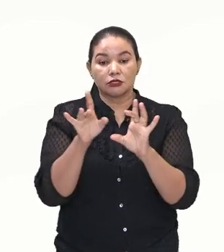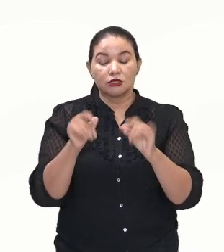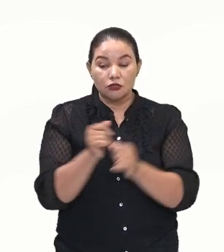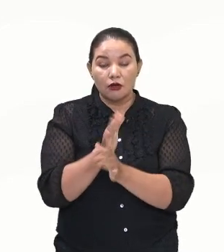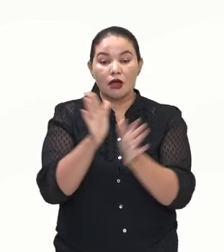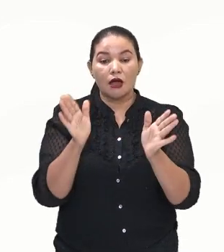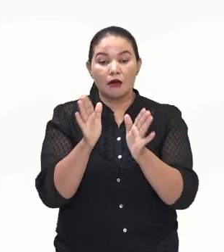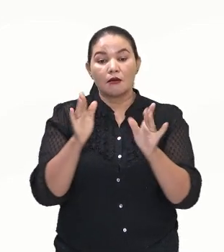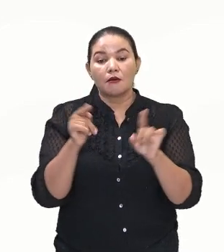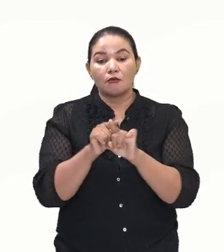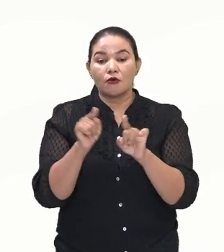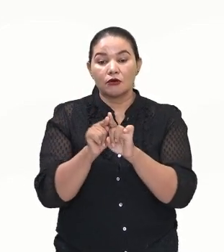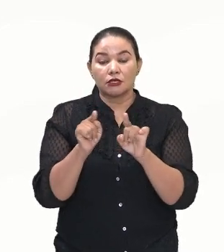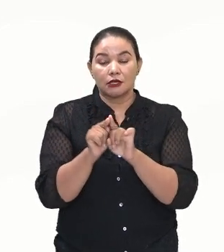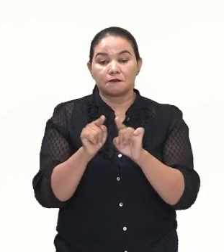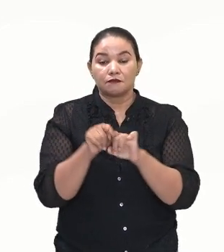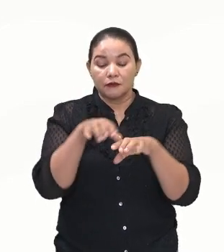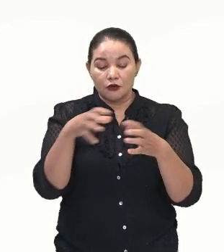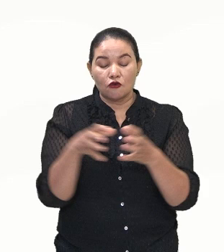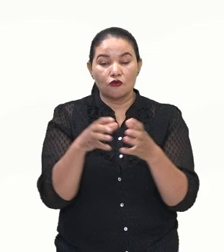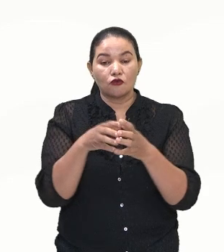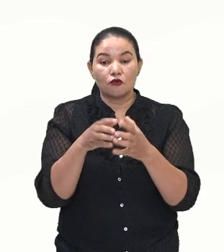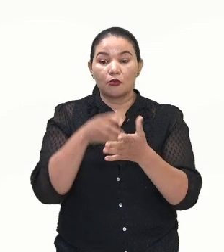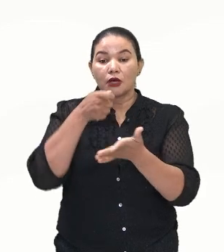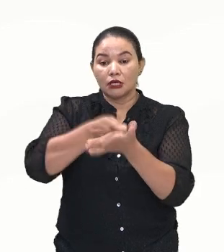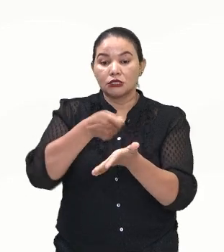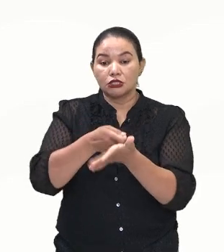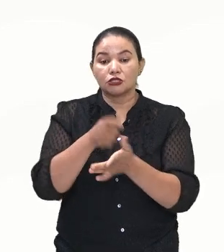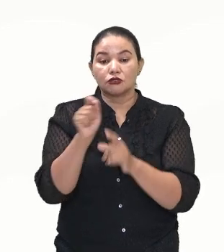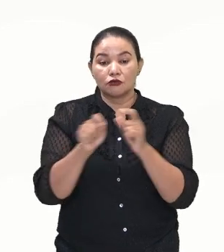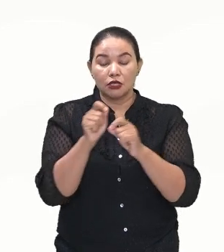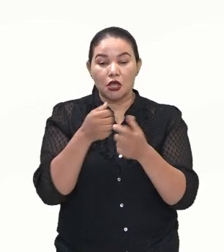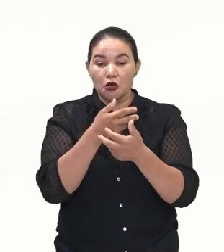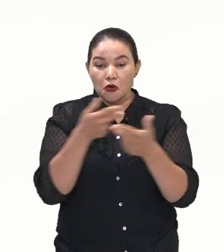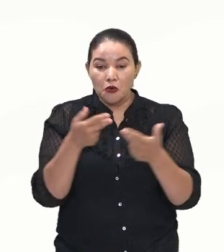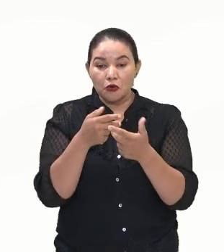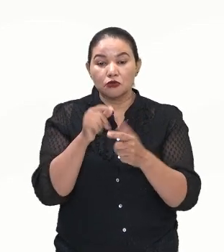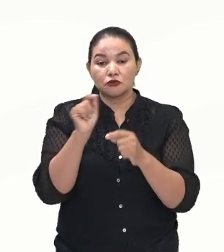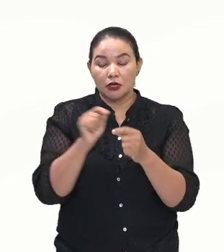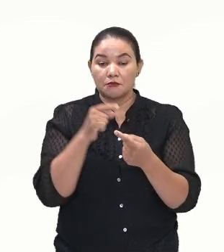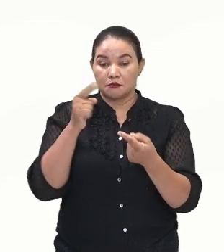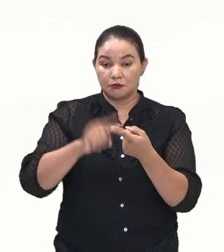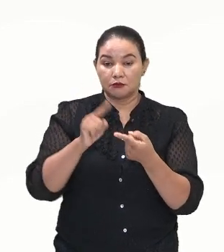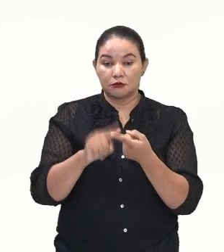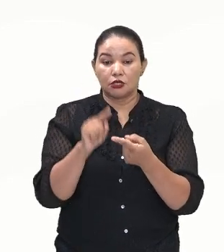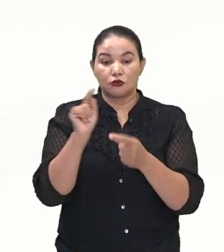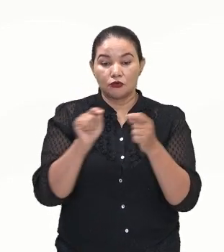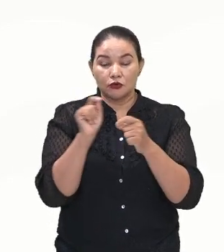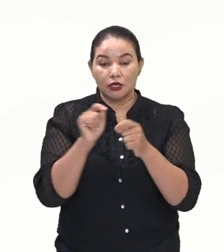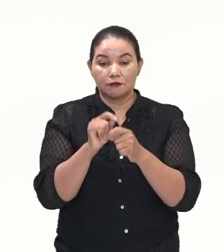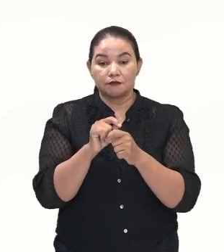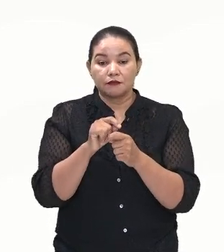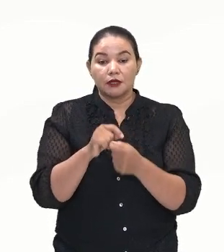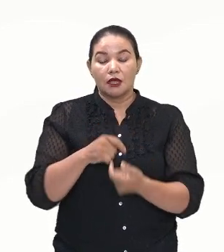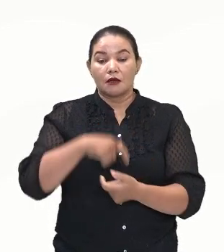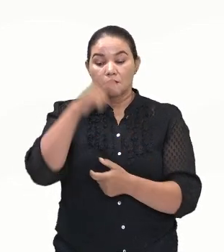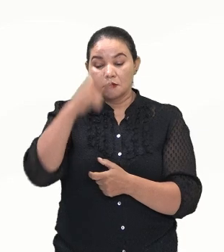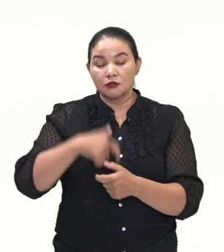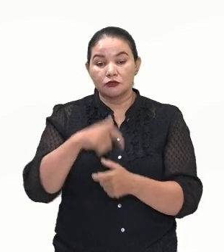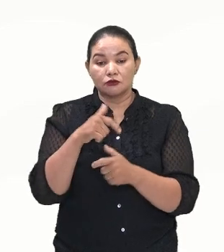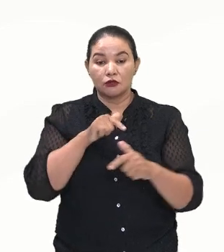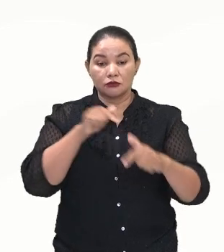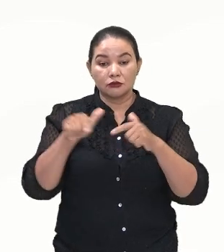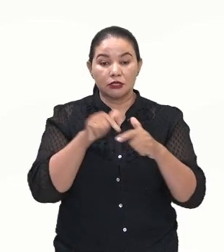amplas. Os cartistas exigiam, entre outras coisas, o sufrágio universal masculino,